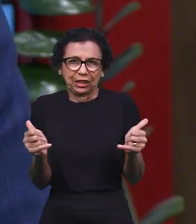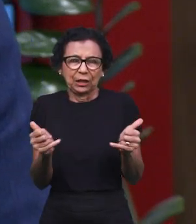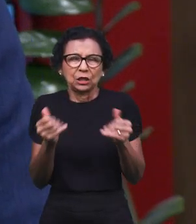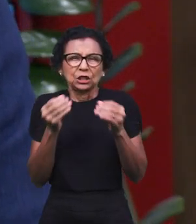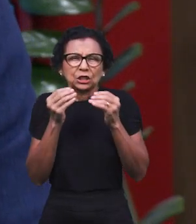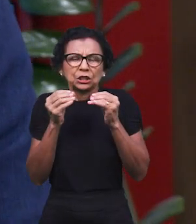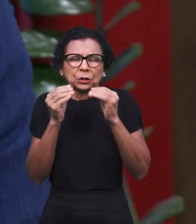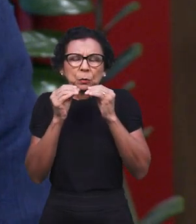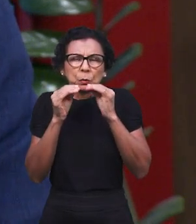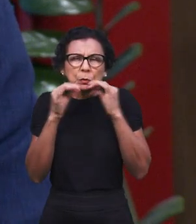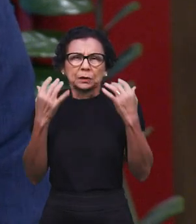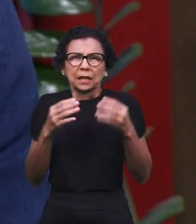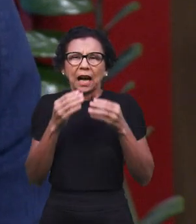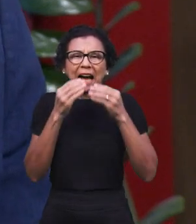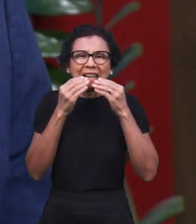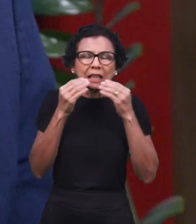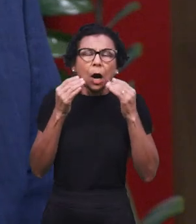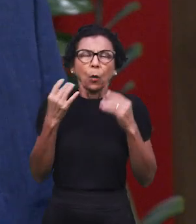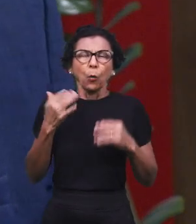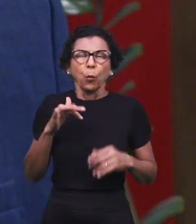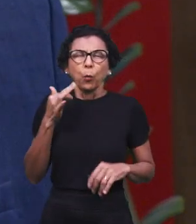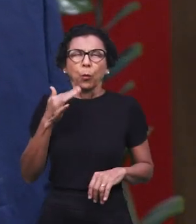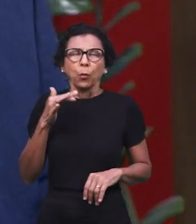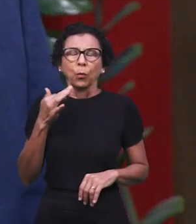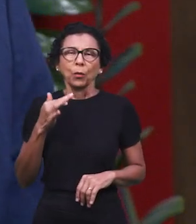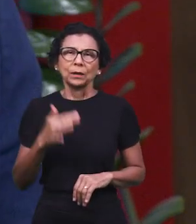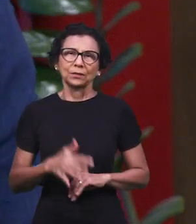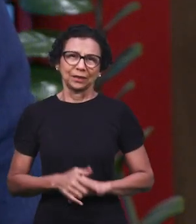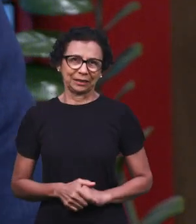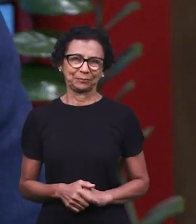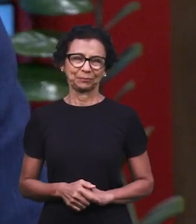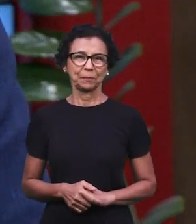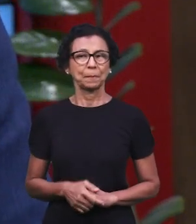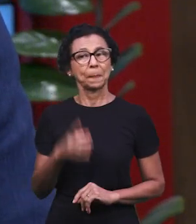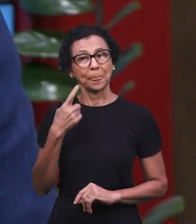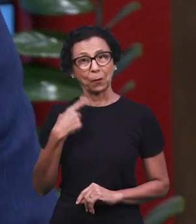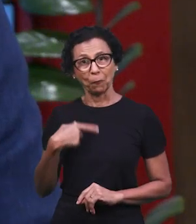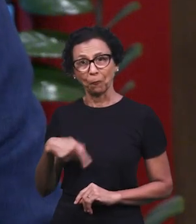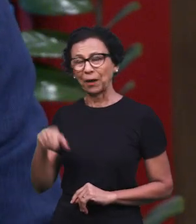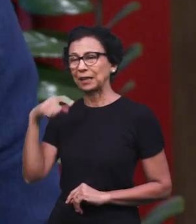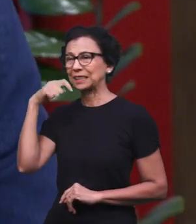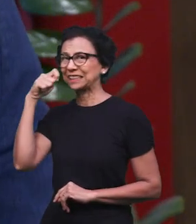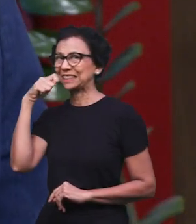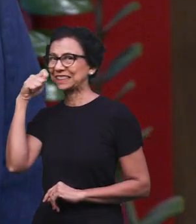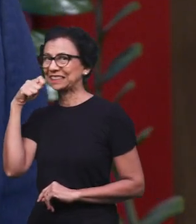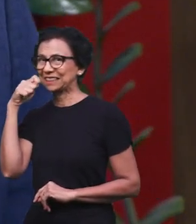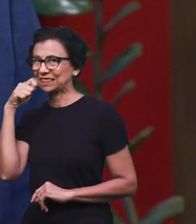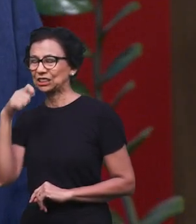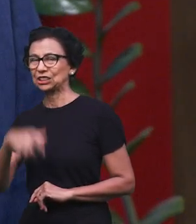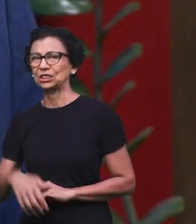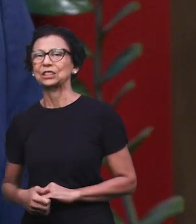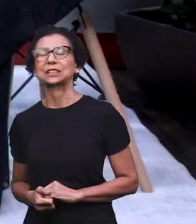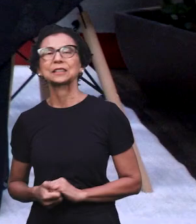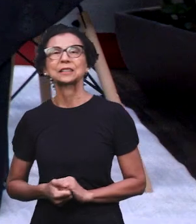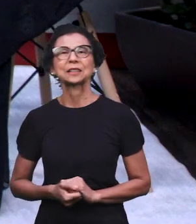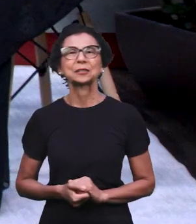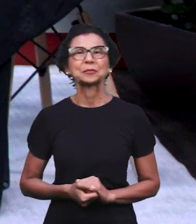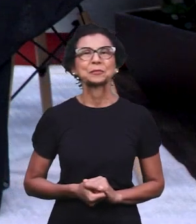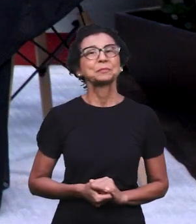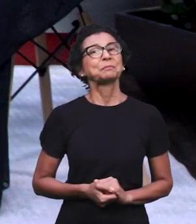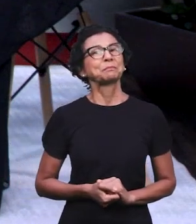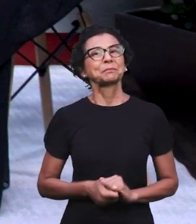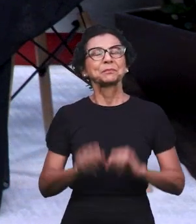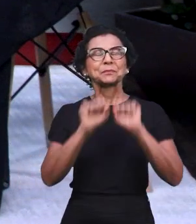não quer. Então, gente, procure sempre o cirurgião dentista para realizar o procedimento de clareamento que vai ficar branquinho, bonitinho e não vai te dar